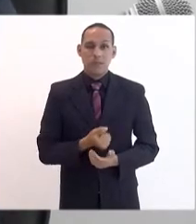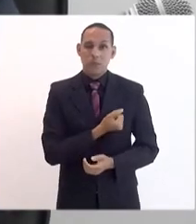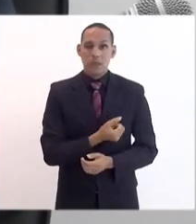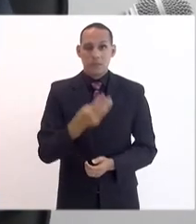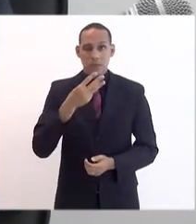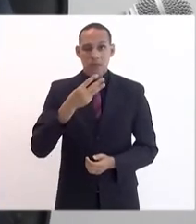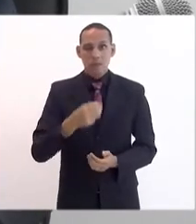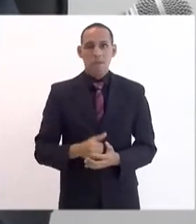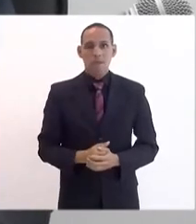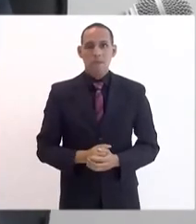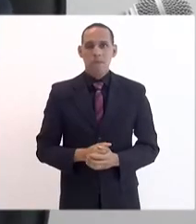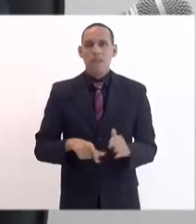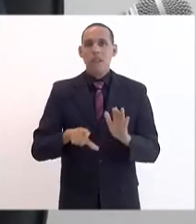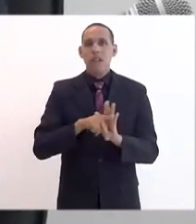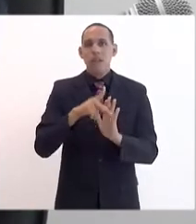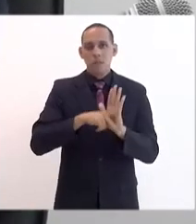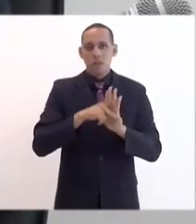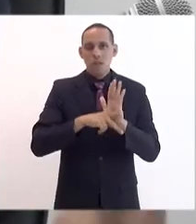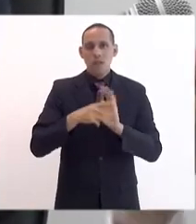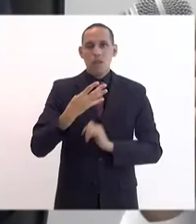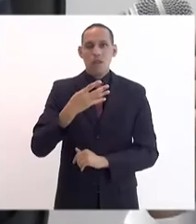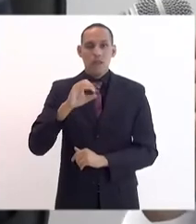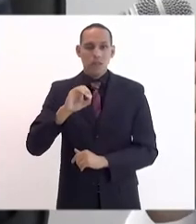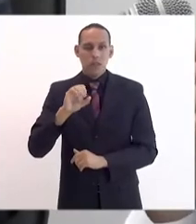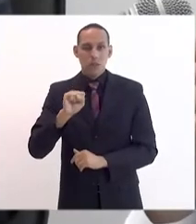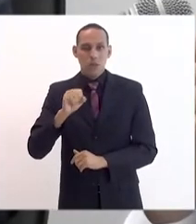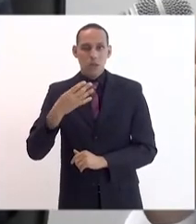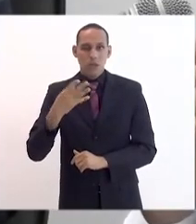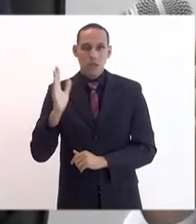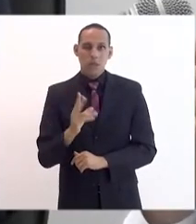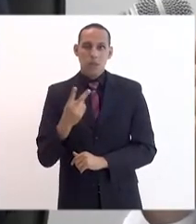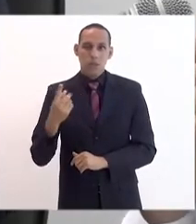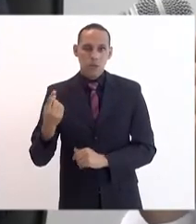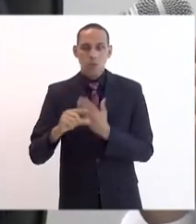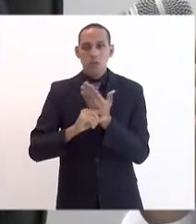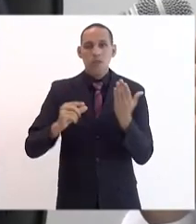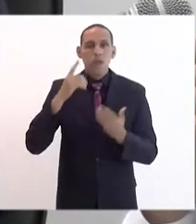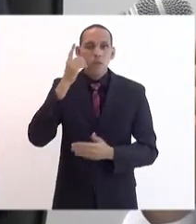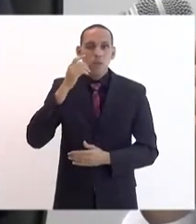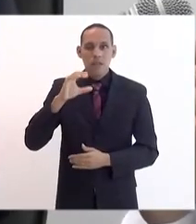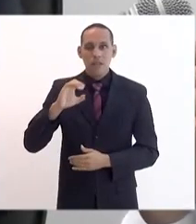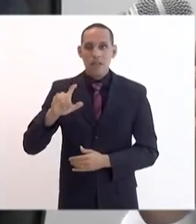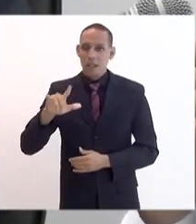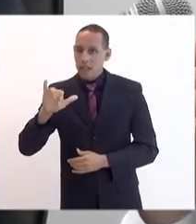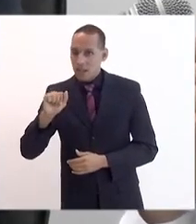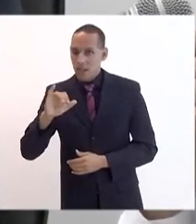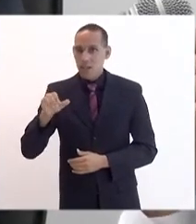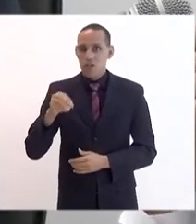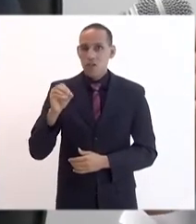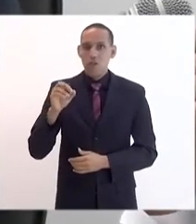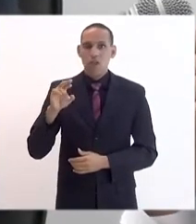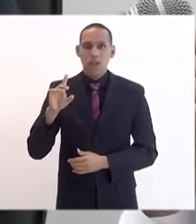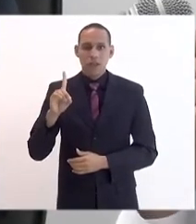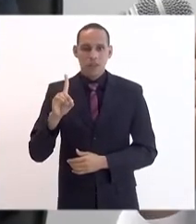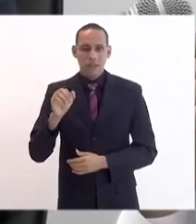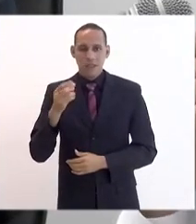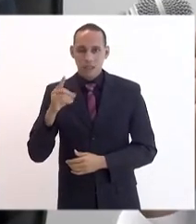3. Projeto de lei número 4084-2021, autoria da deputada Célia Jordão. O